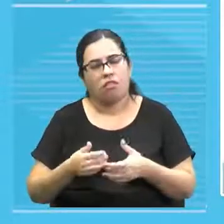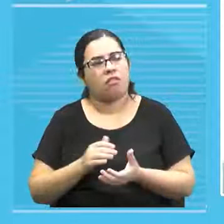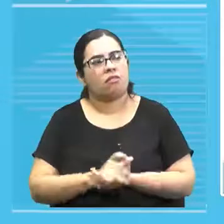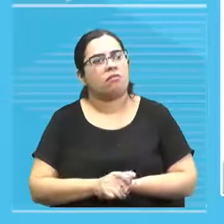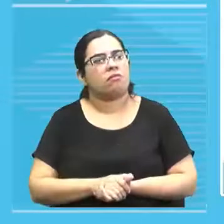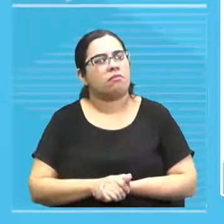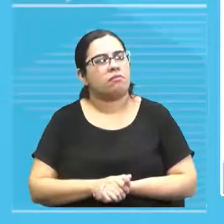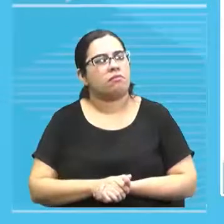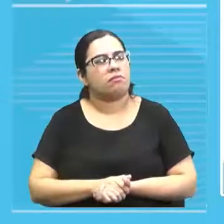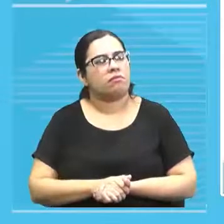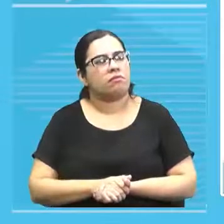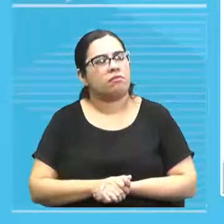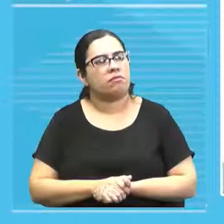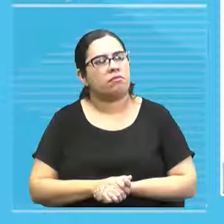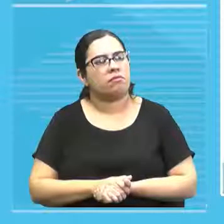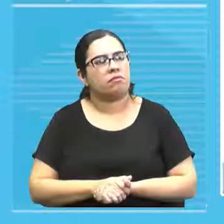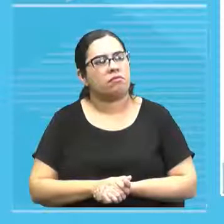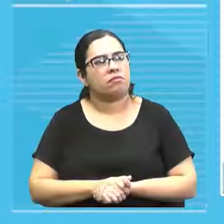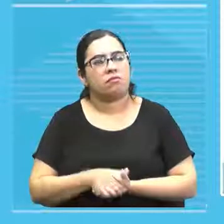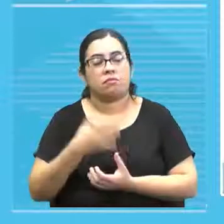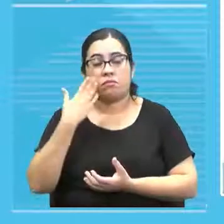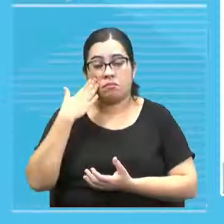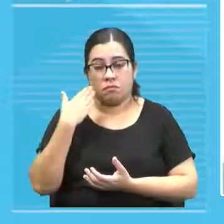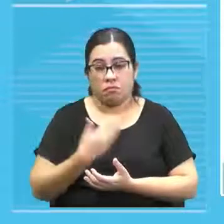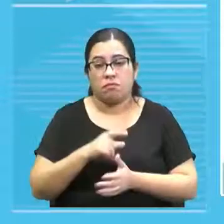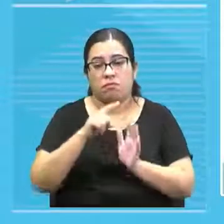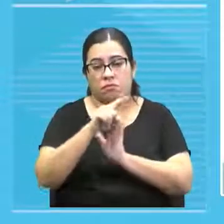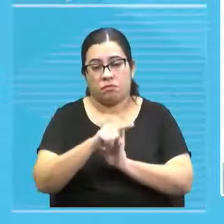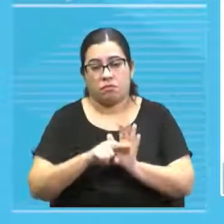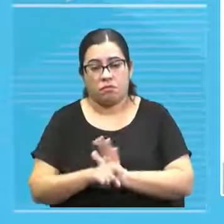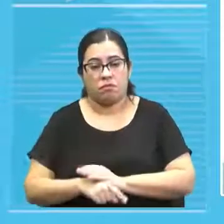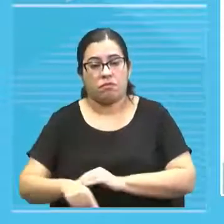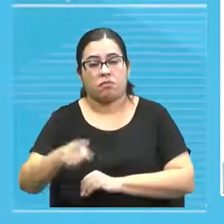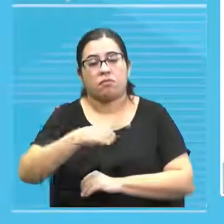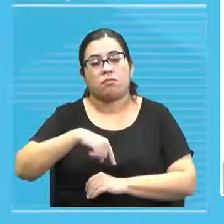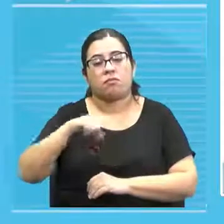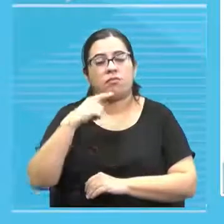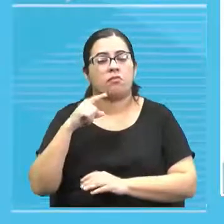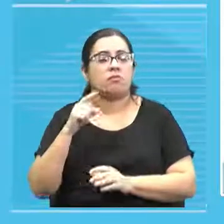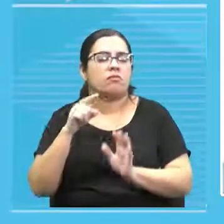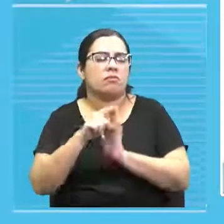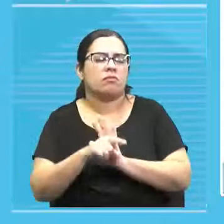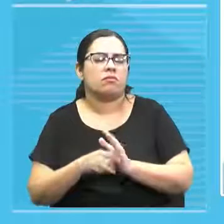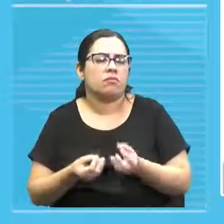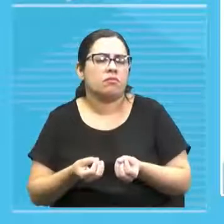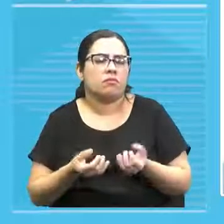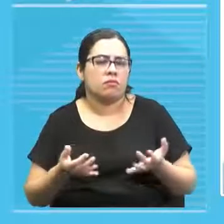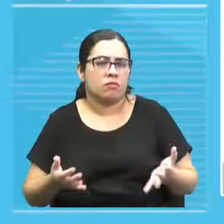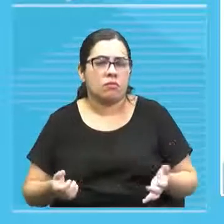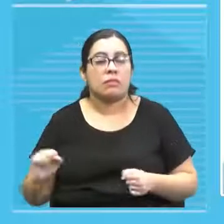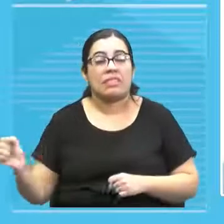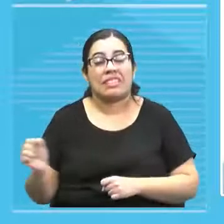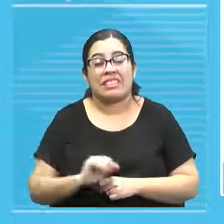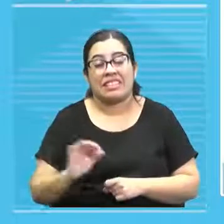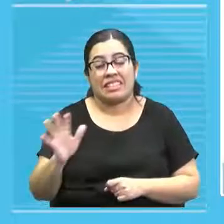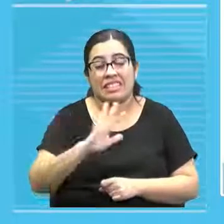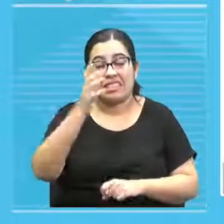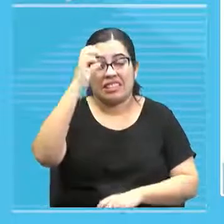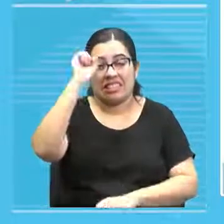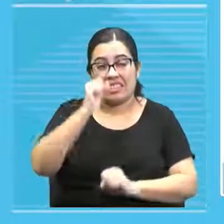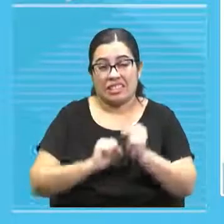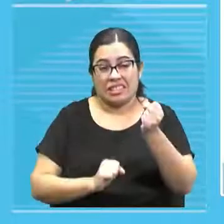Ocupa um antigo os centros Vejam a o que a gente vai ter é é muito caro a